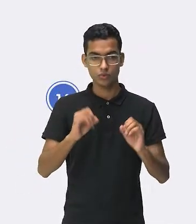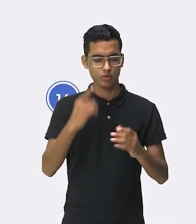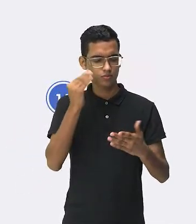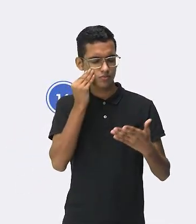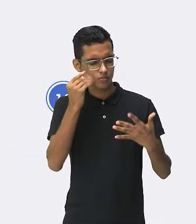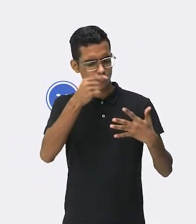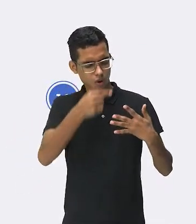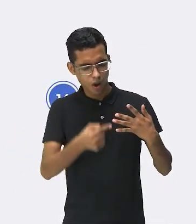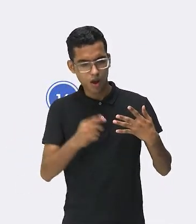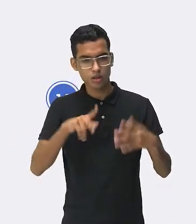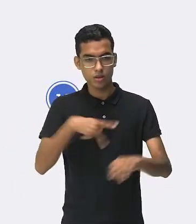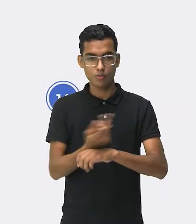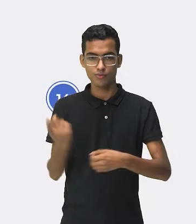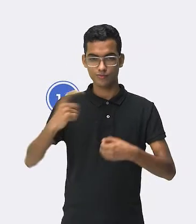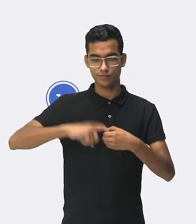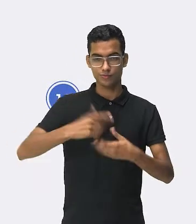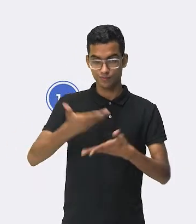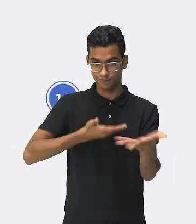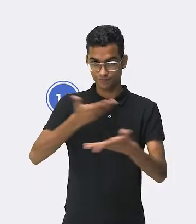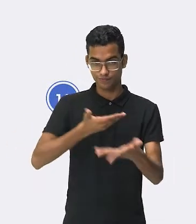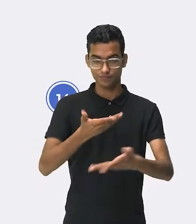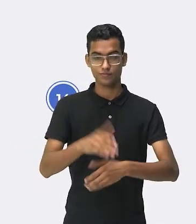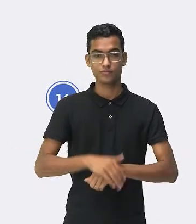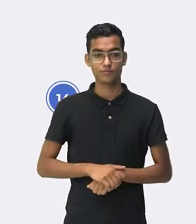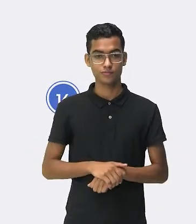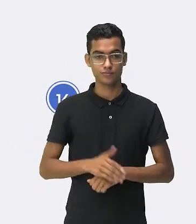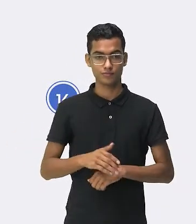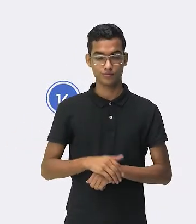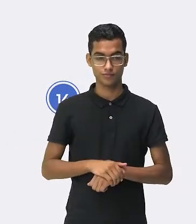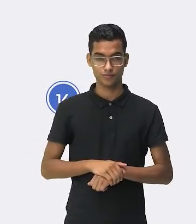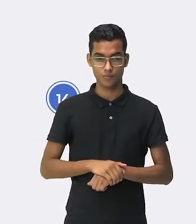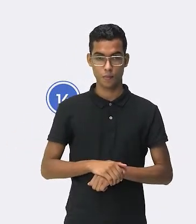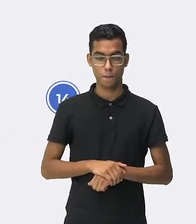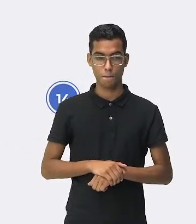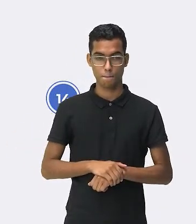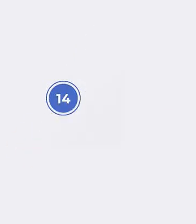viu? Daqui a pouquinho a gente volta para interagir. Agora é com vocês.